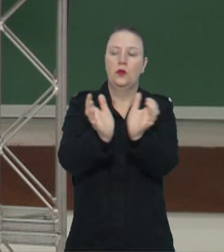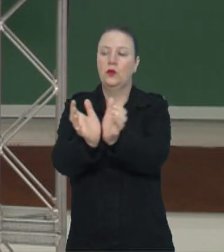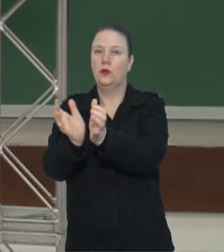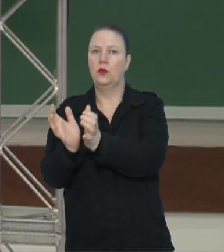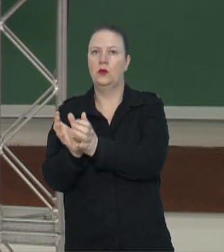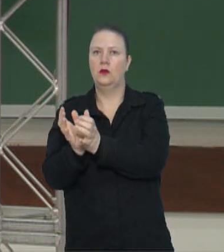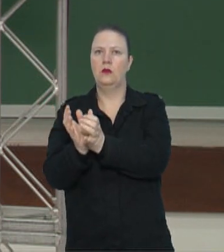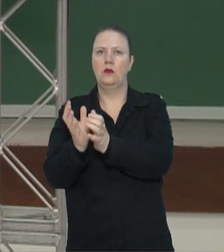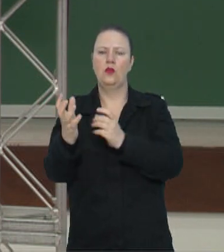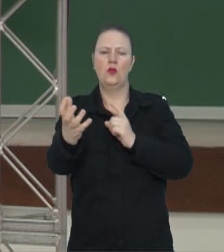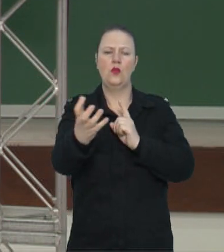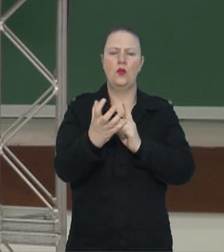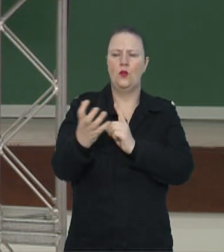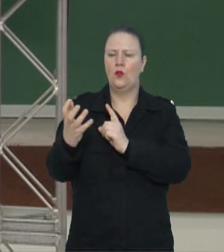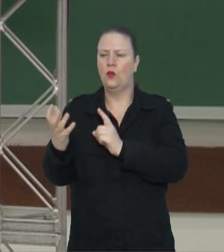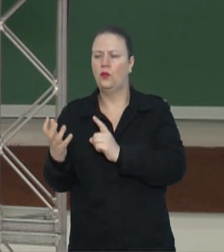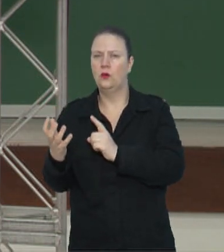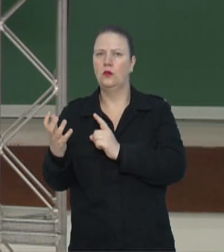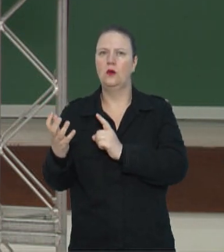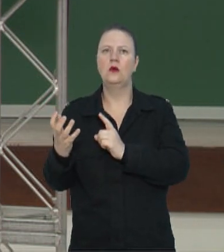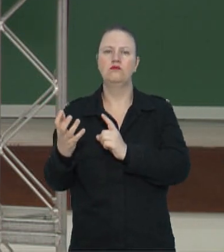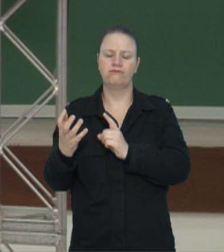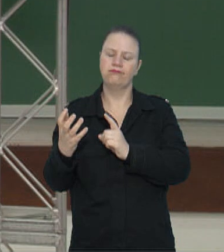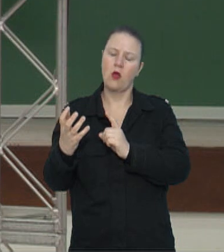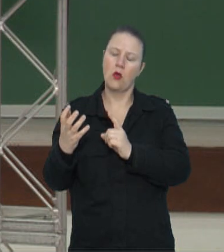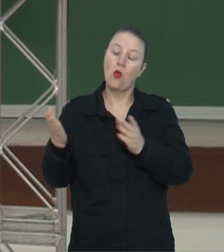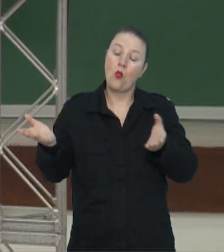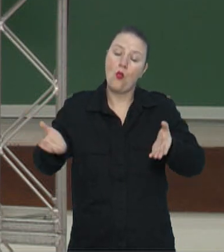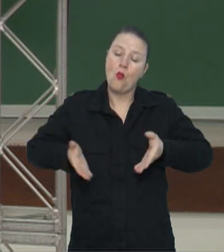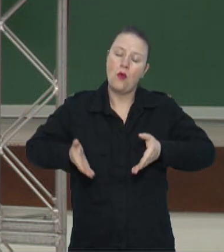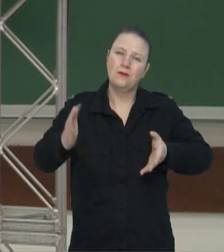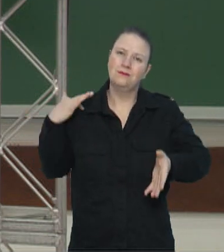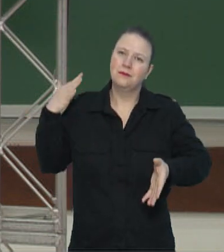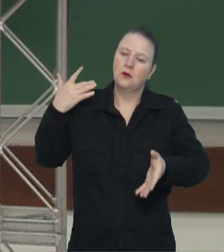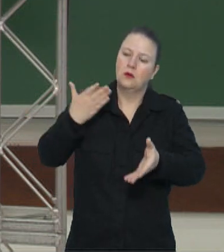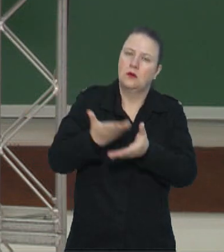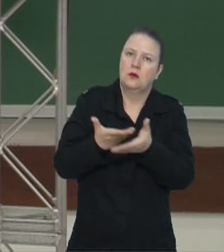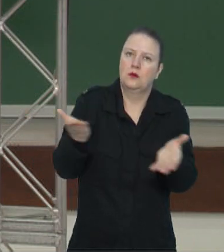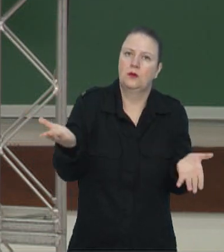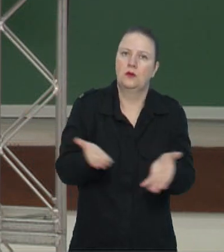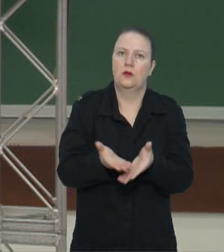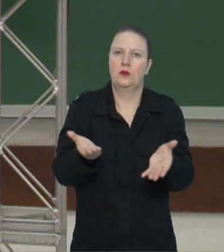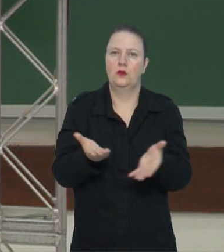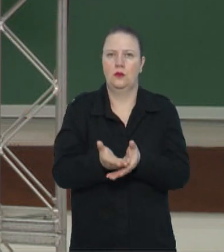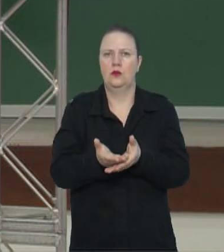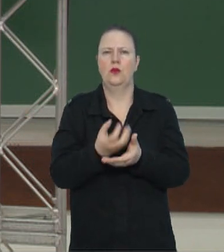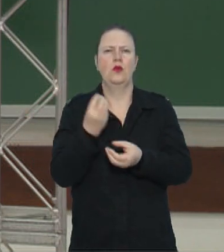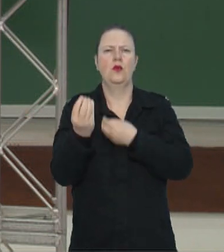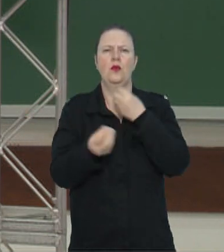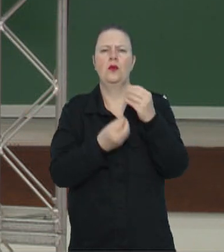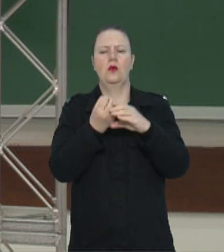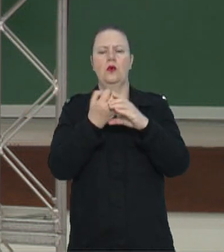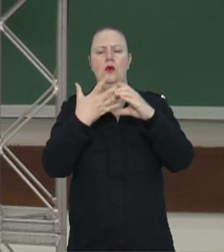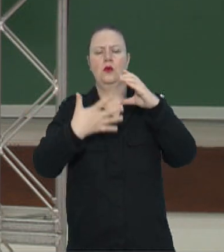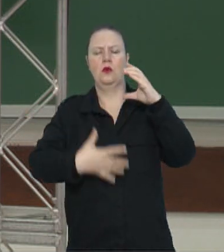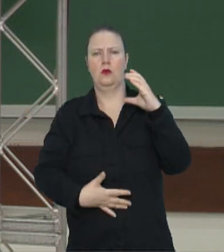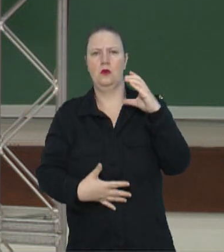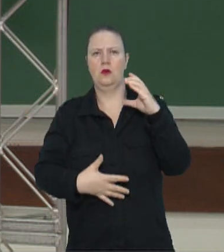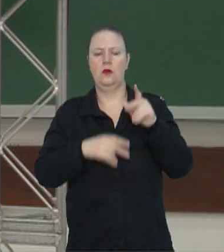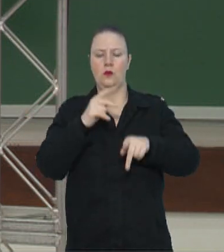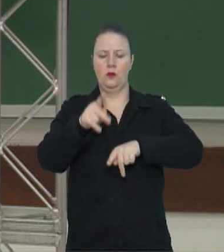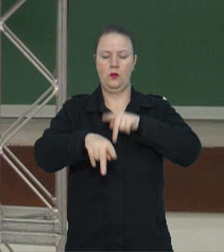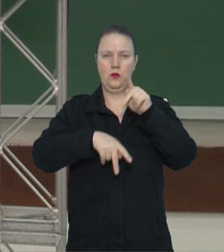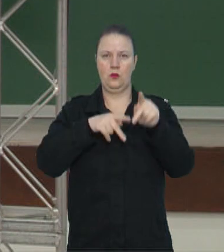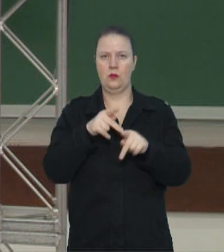formação, que características que nós temos da população hoje que são resultado desse processo. Ou seja, de tudo